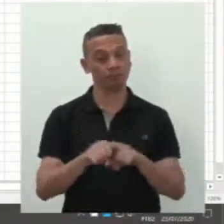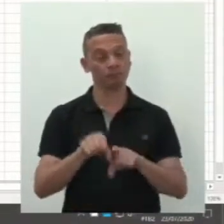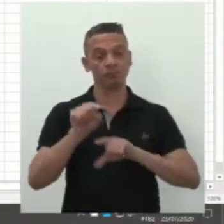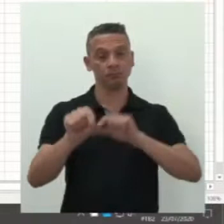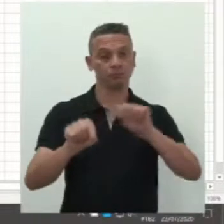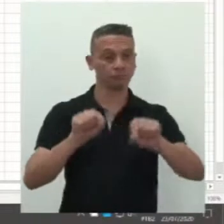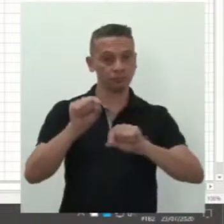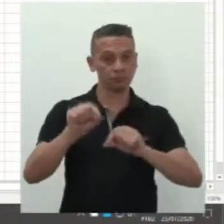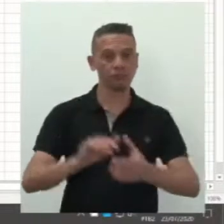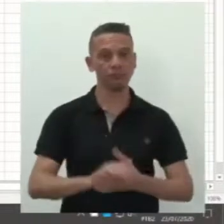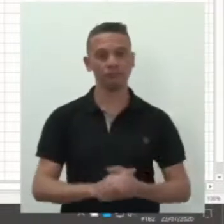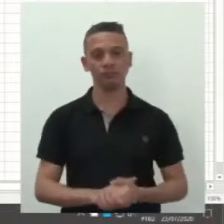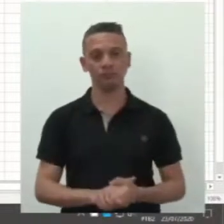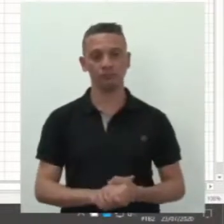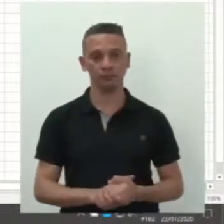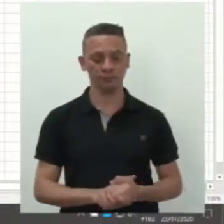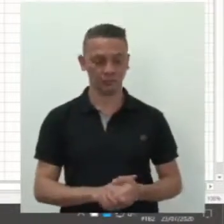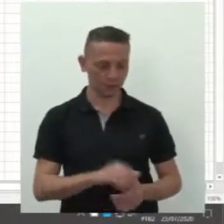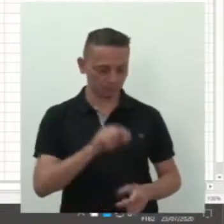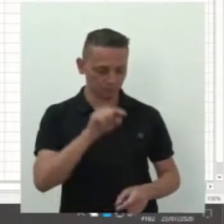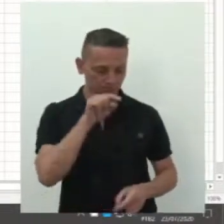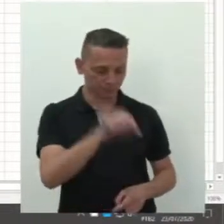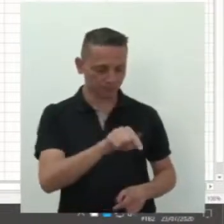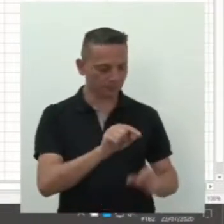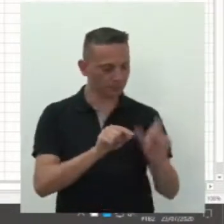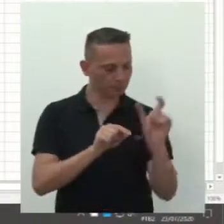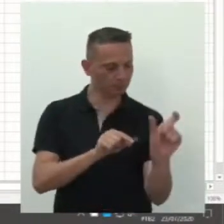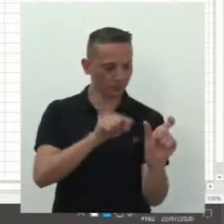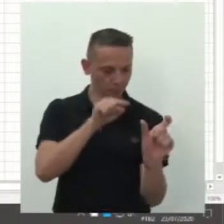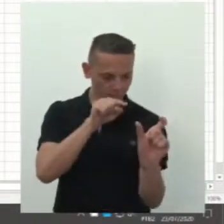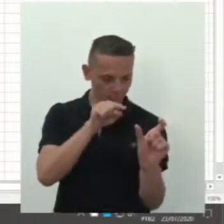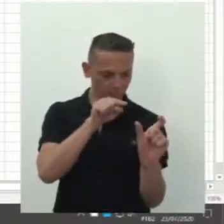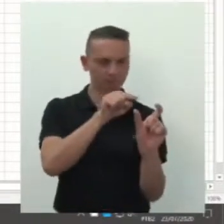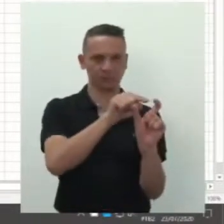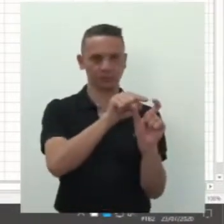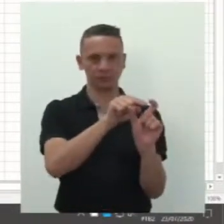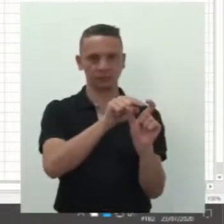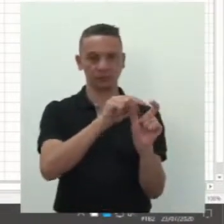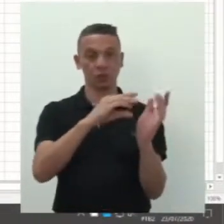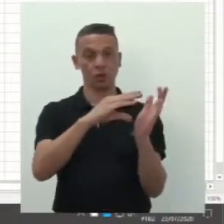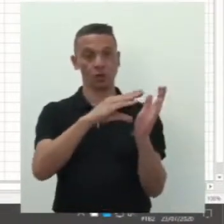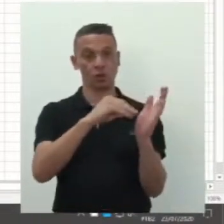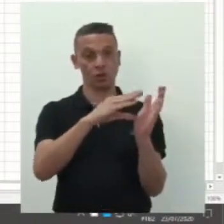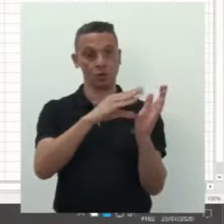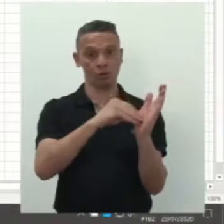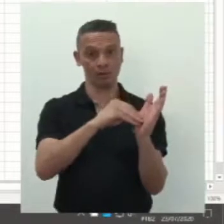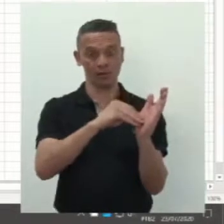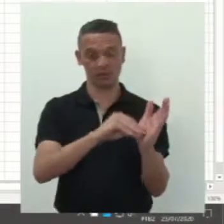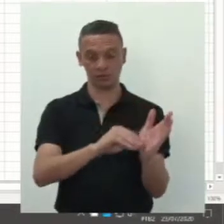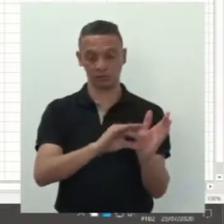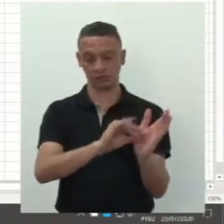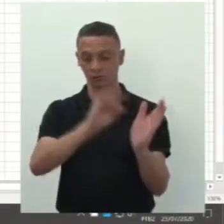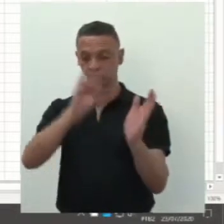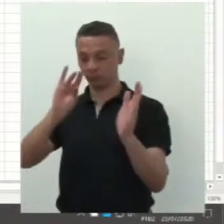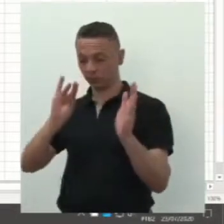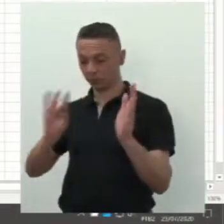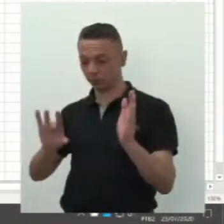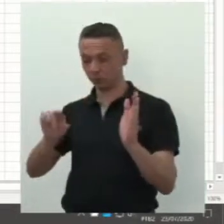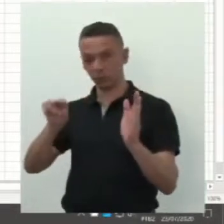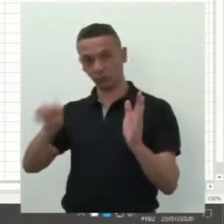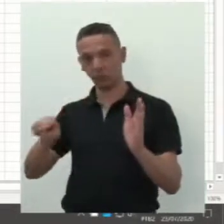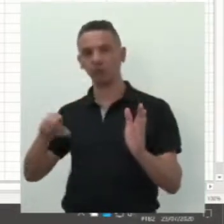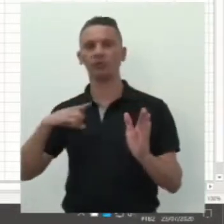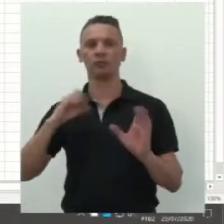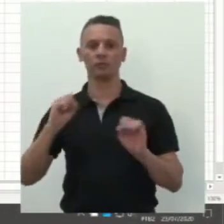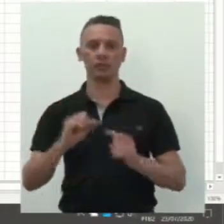seguinte, posso selecionar a célula, eu posso copiar o conteúdo dela e colar em outro lugar. Então,